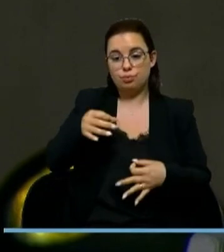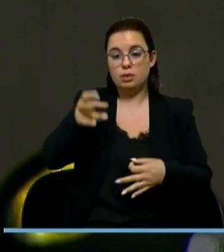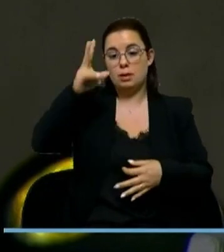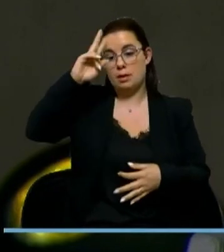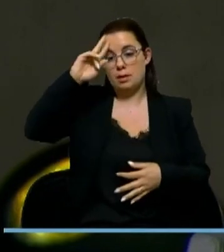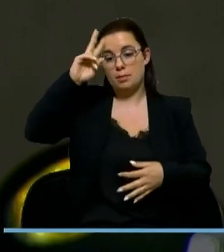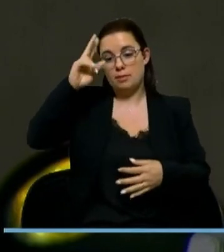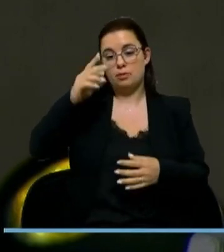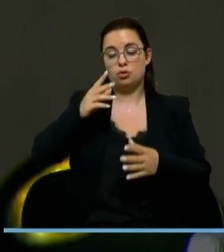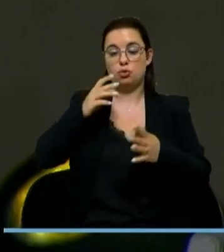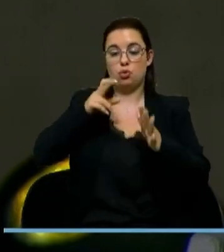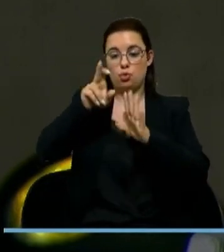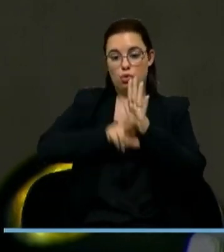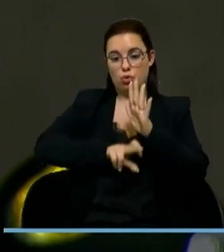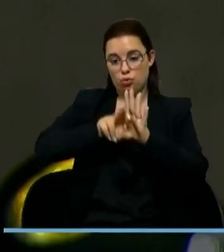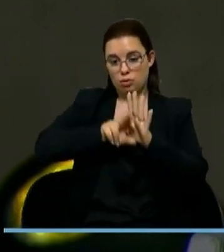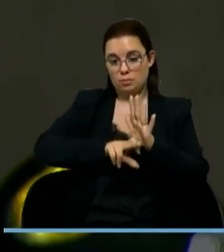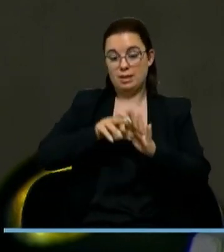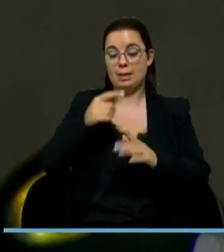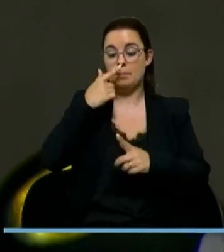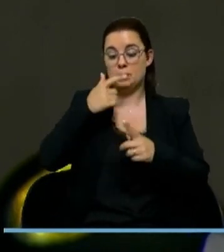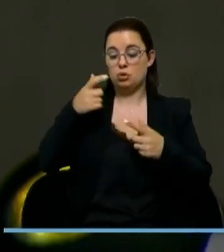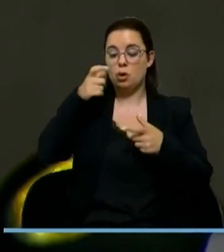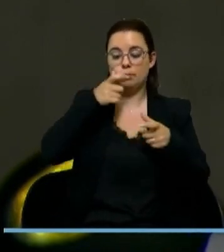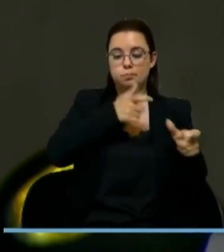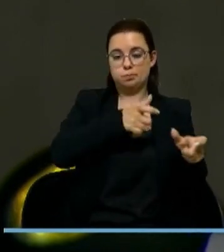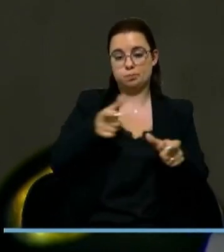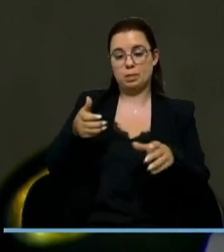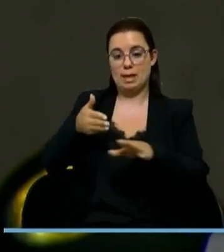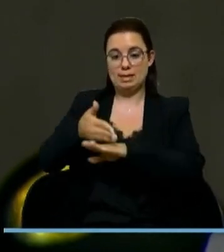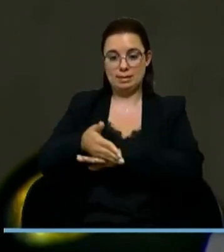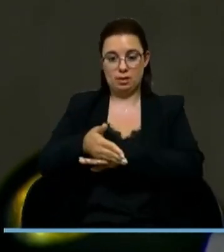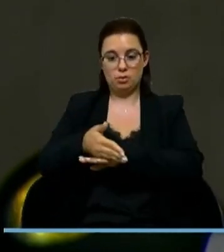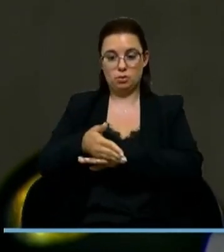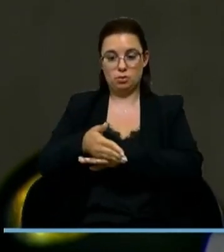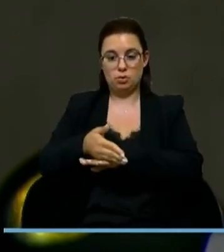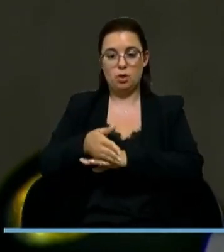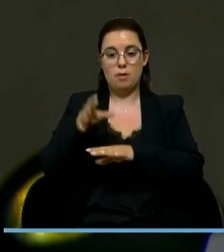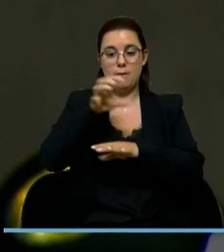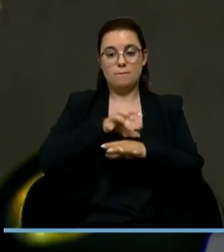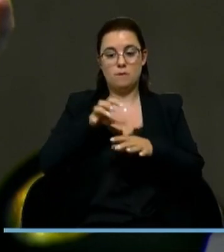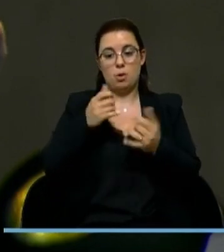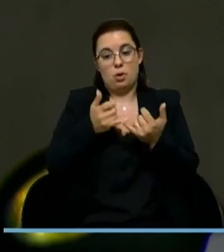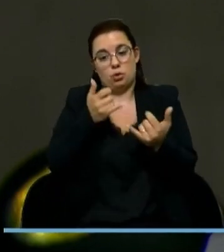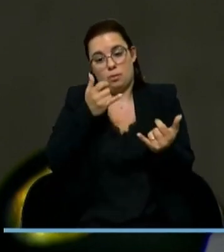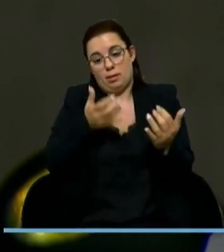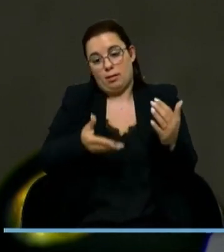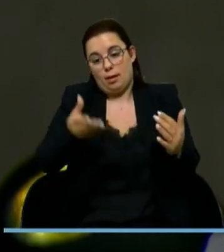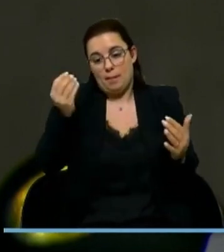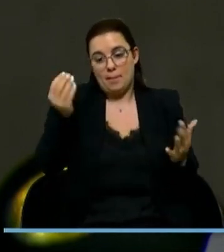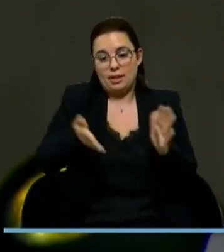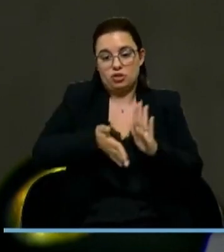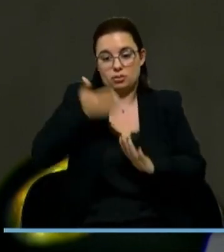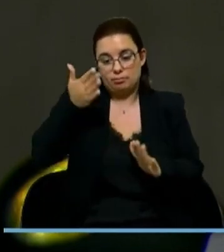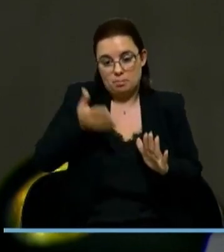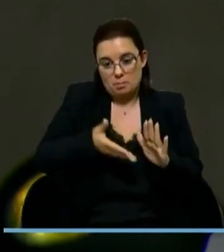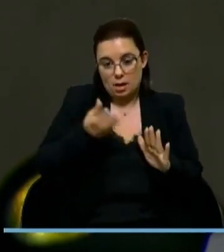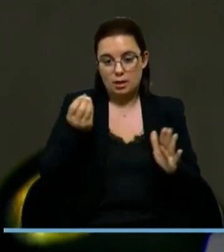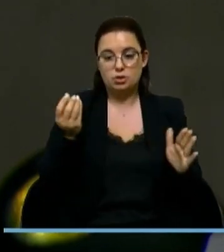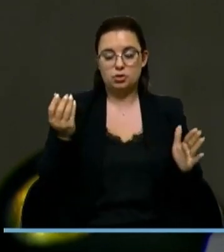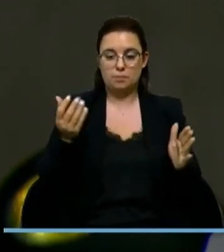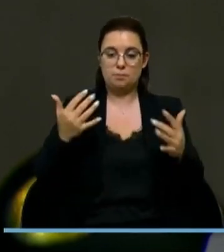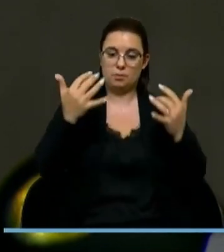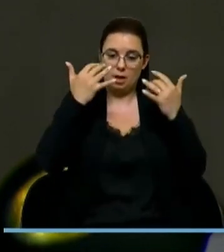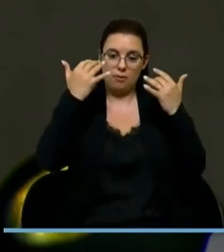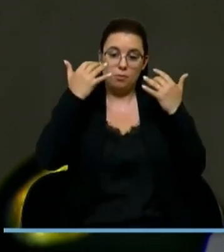previsto no próprio regulamento que o supervisor vai ter acesso, no fundo, de uma forma mais automática, mais rápida,